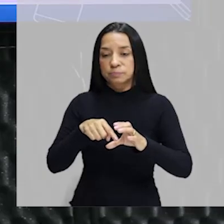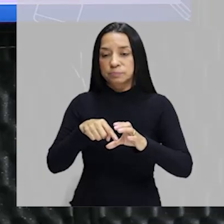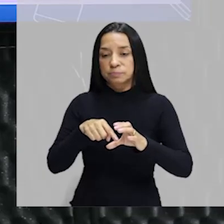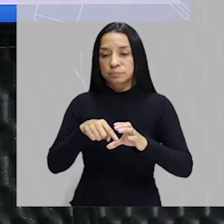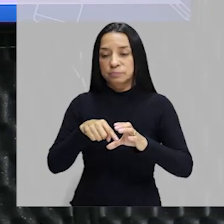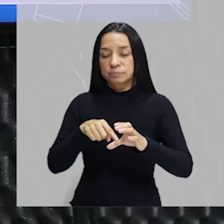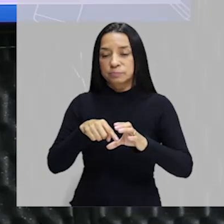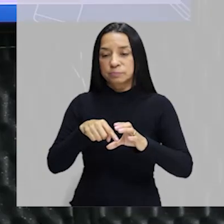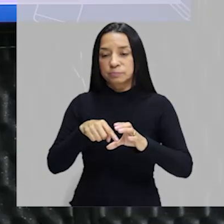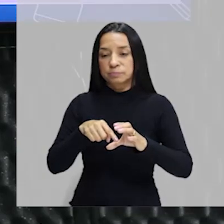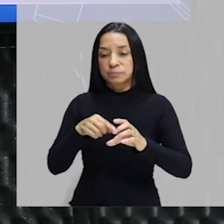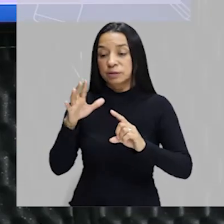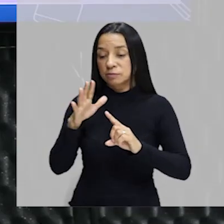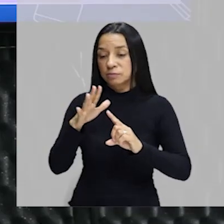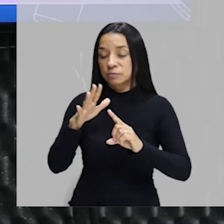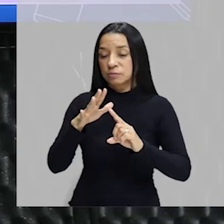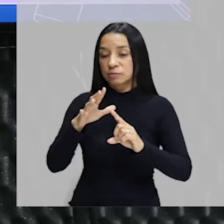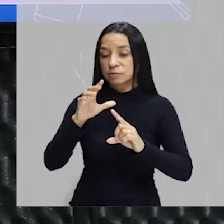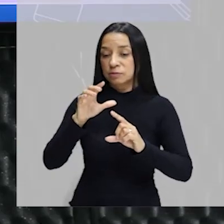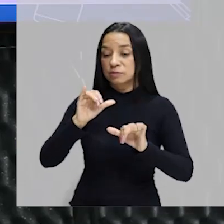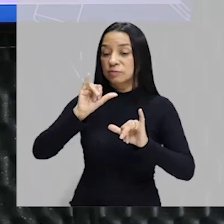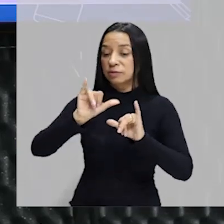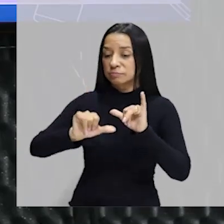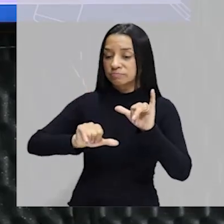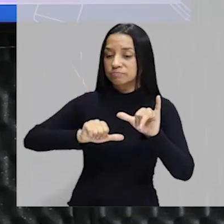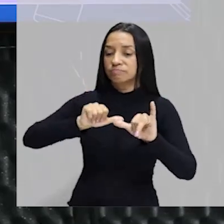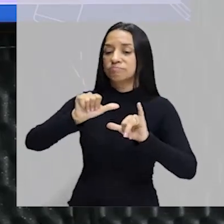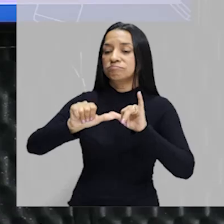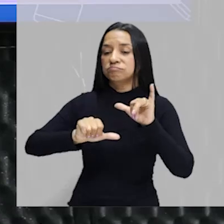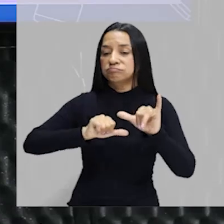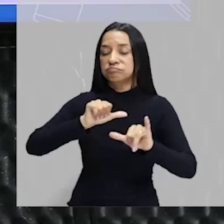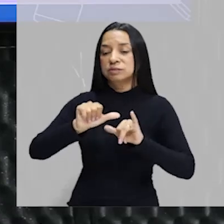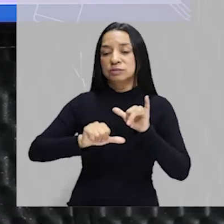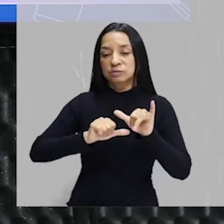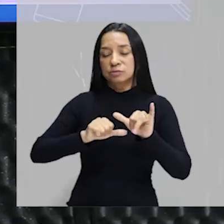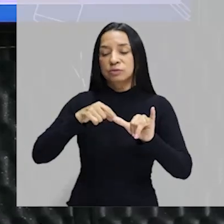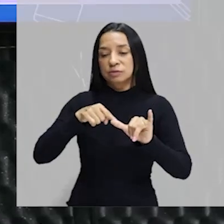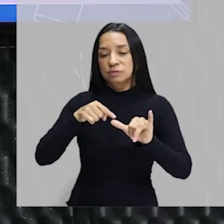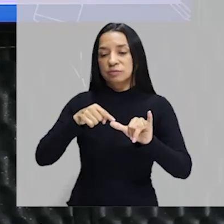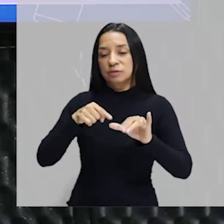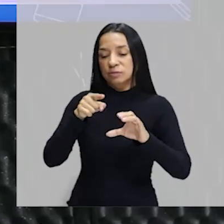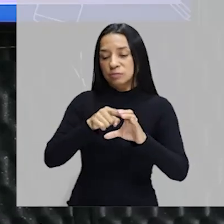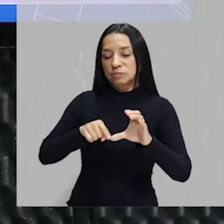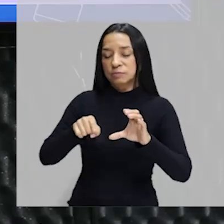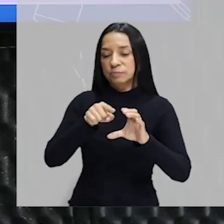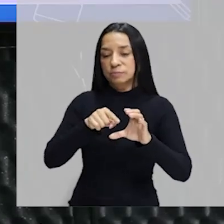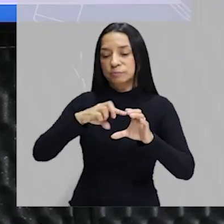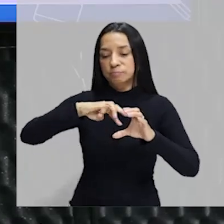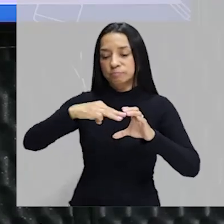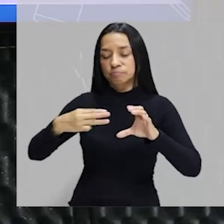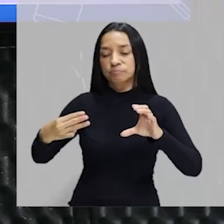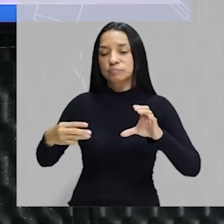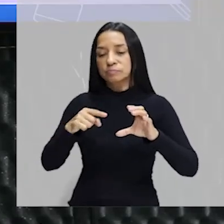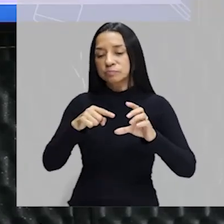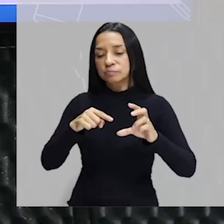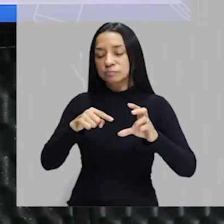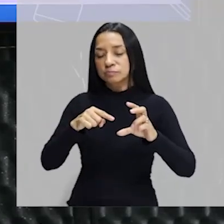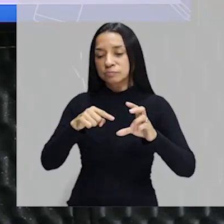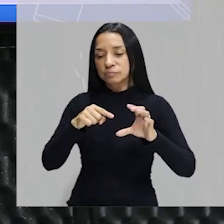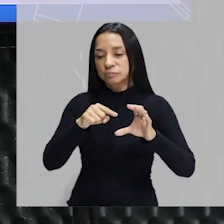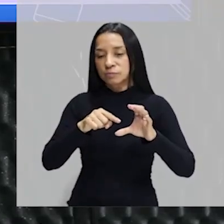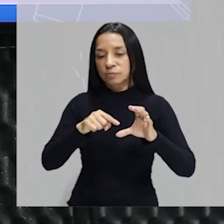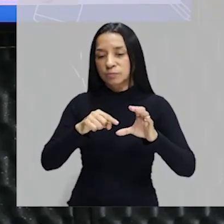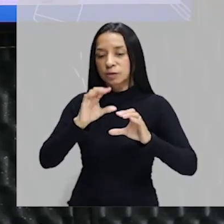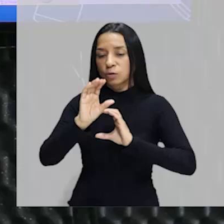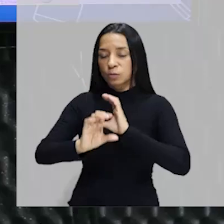ela vai sofrer uma série de reações que ficam nesse espaço interno da mitocôndria, que é o ciclo de